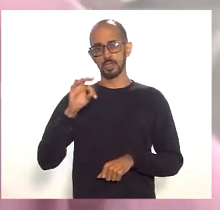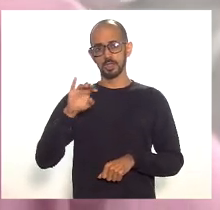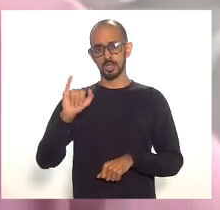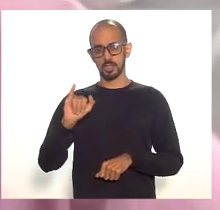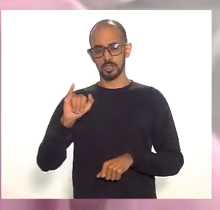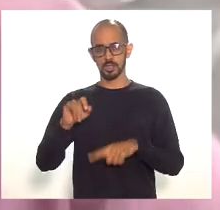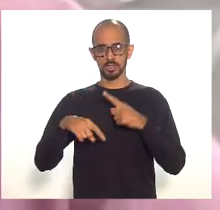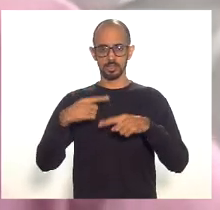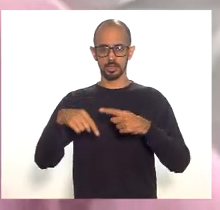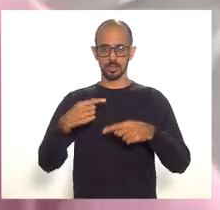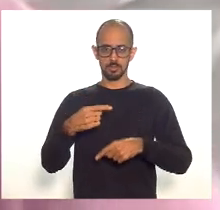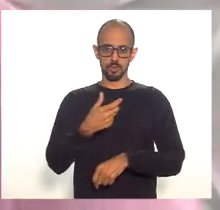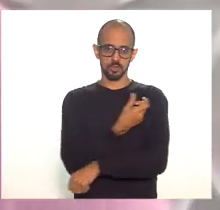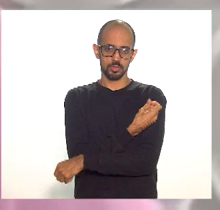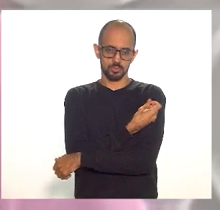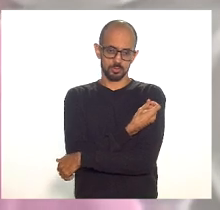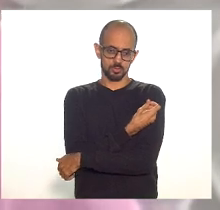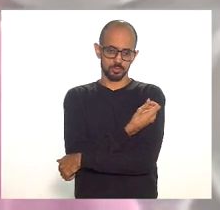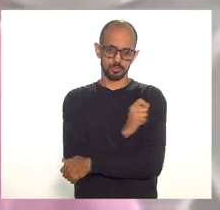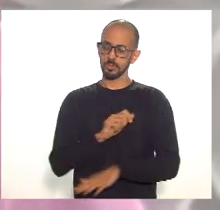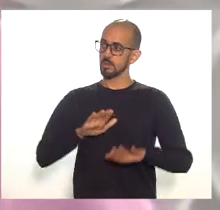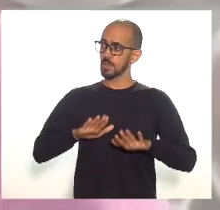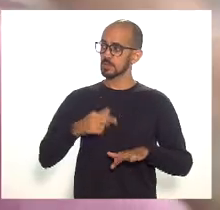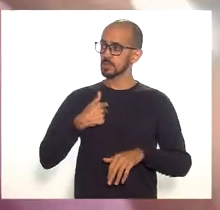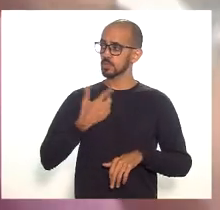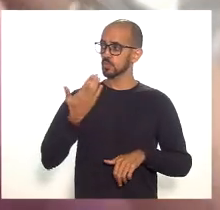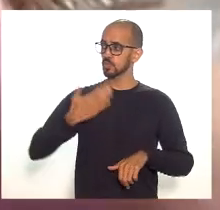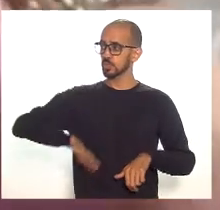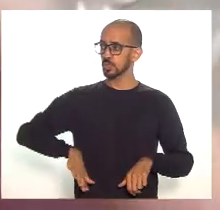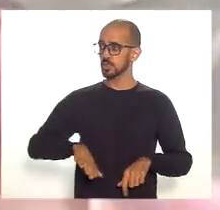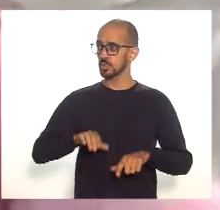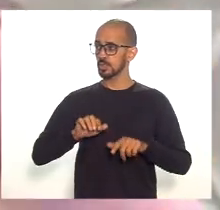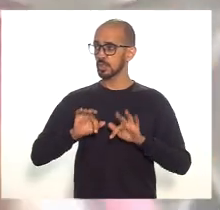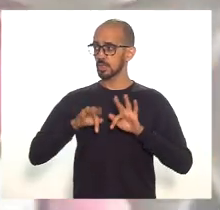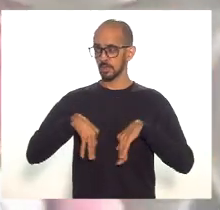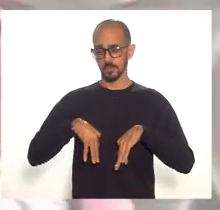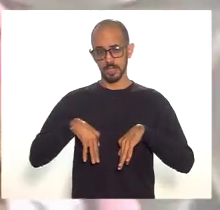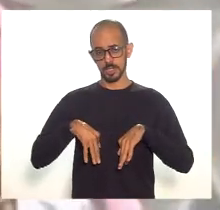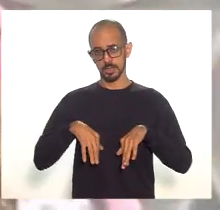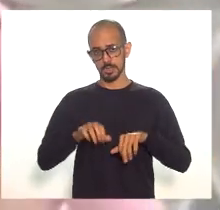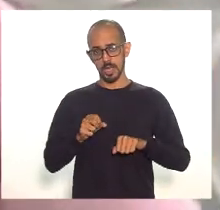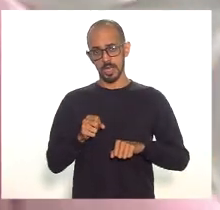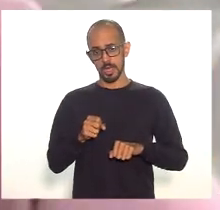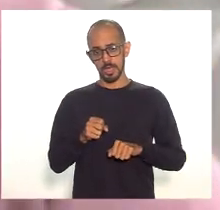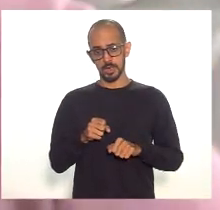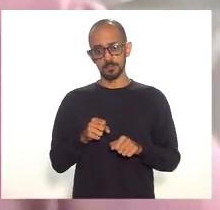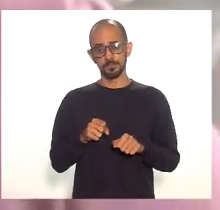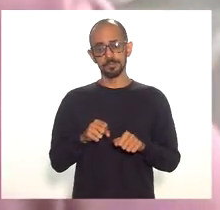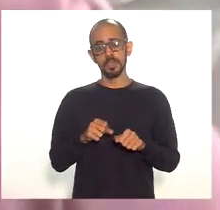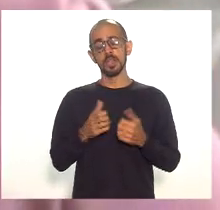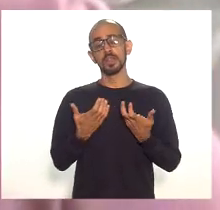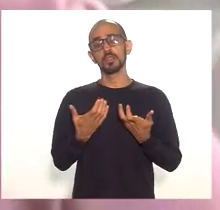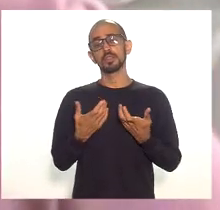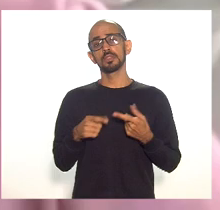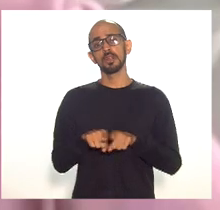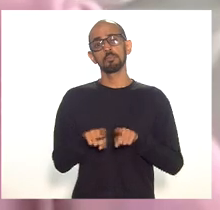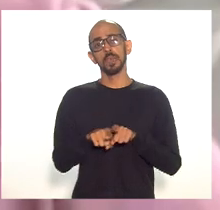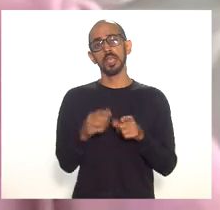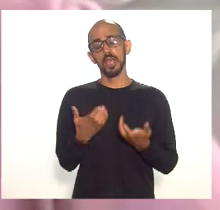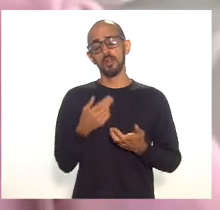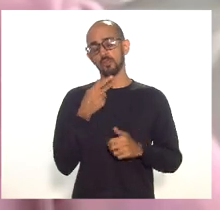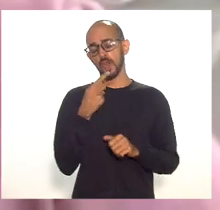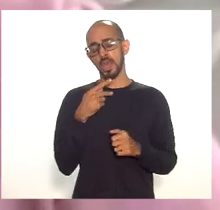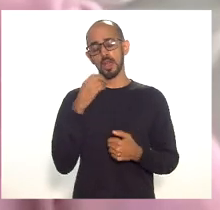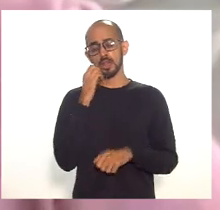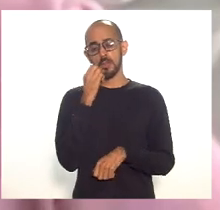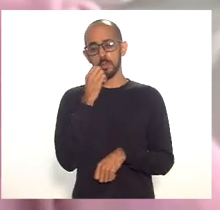a imunização dos idosos. Mas eu não queria terminar a minha fala sem dizer aqui que tive a oportunidade de ouvir